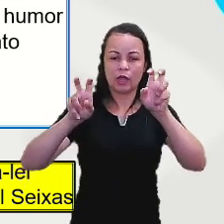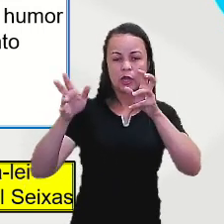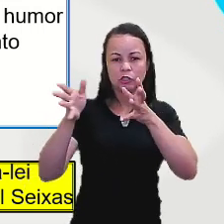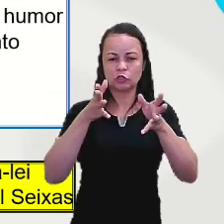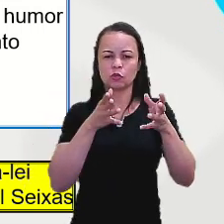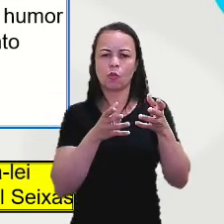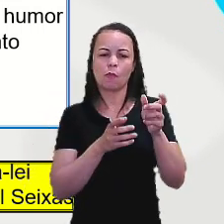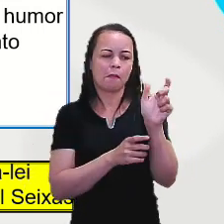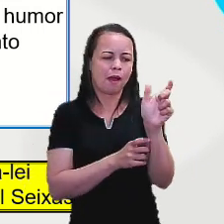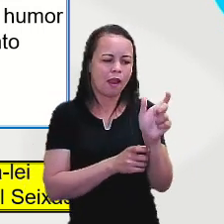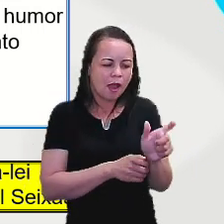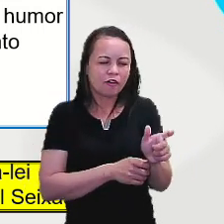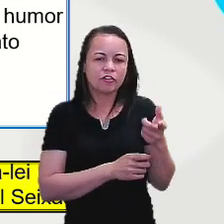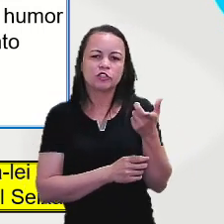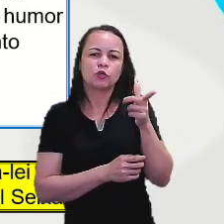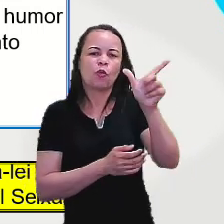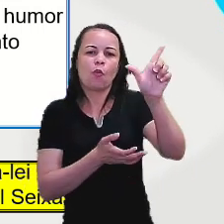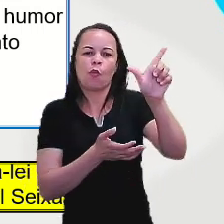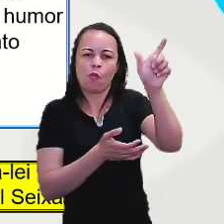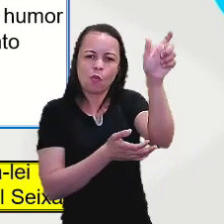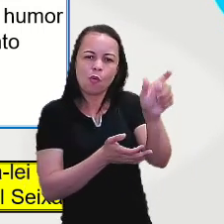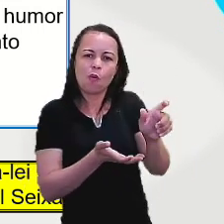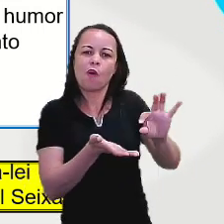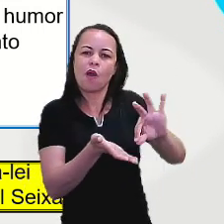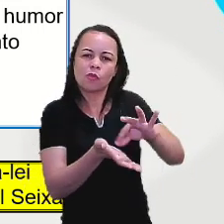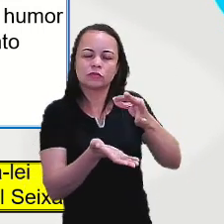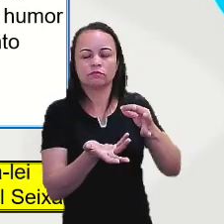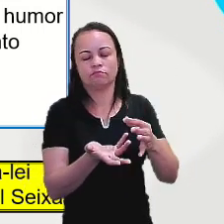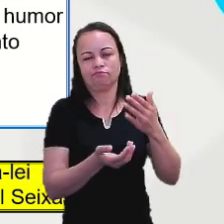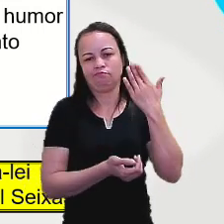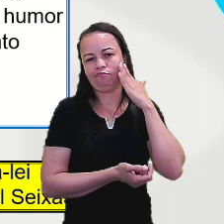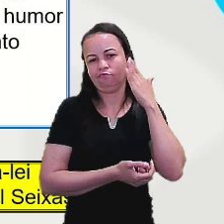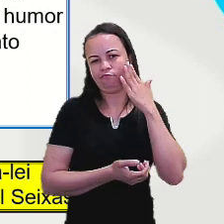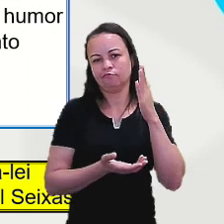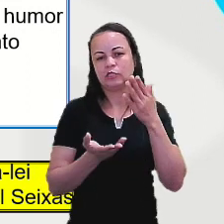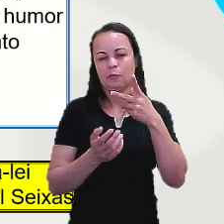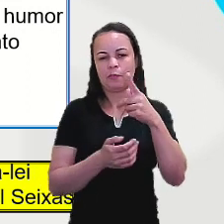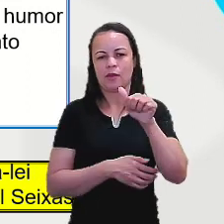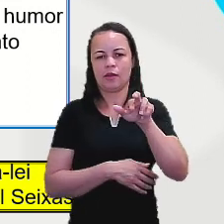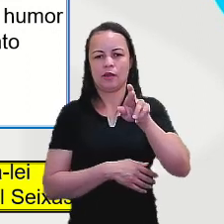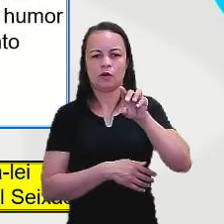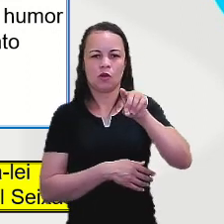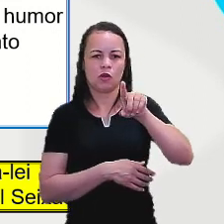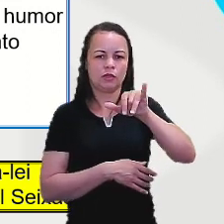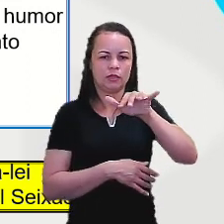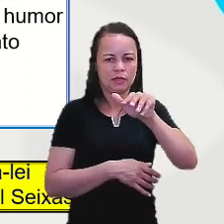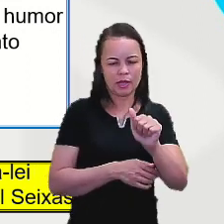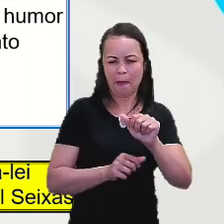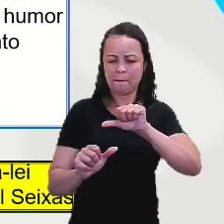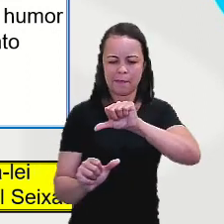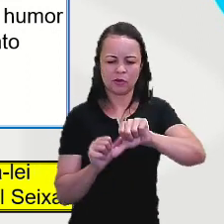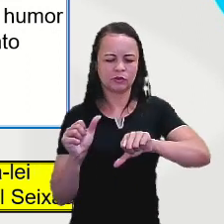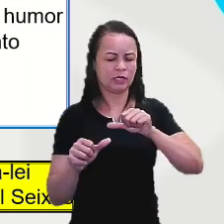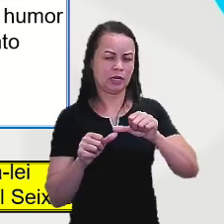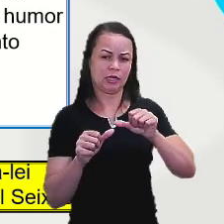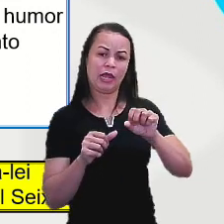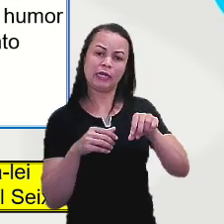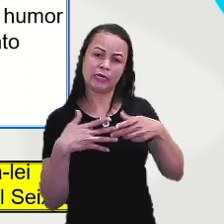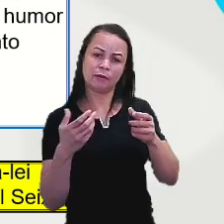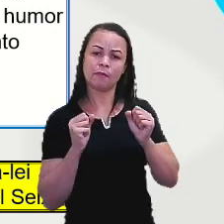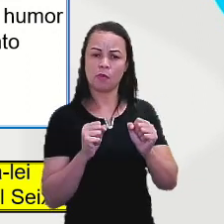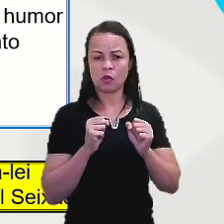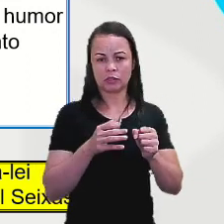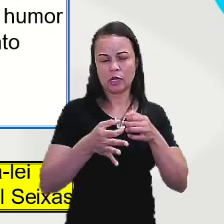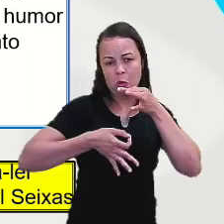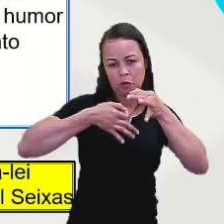de outro autor. Eu não sabia que a paródia mudaria o assunto e inseria uma crítica ou